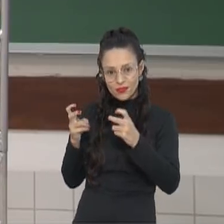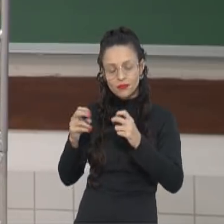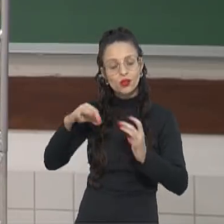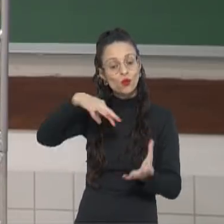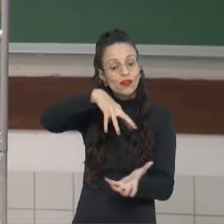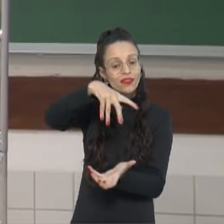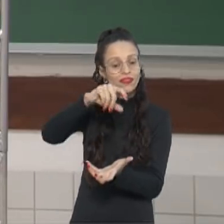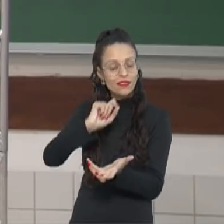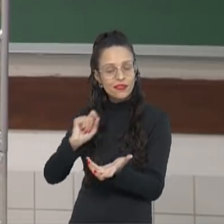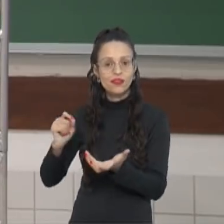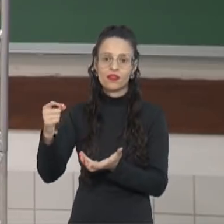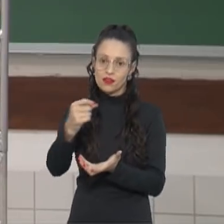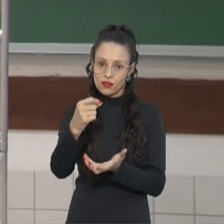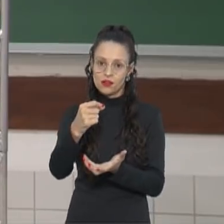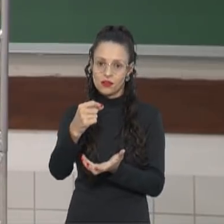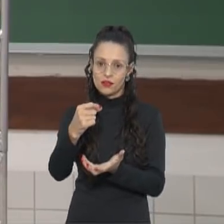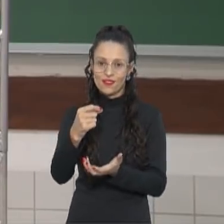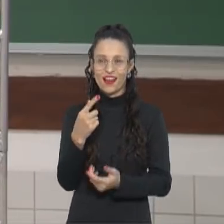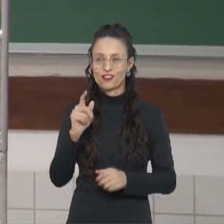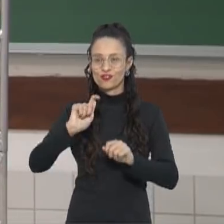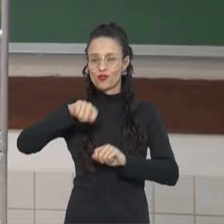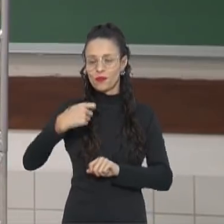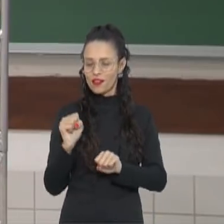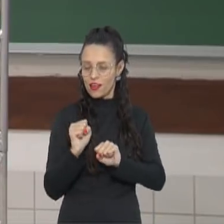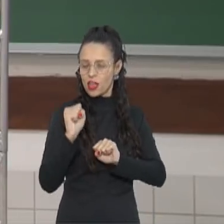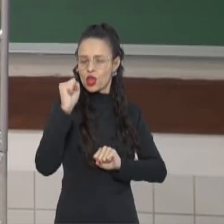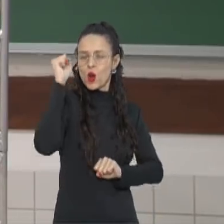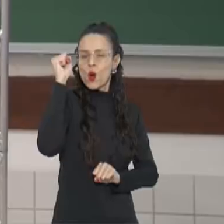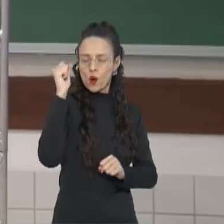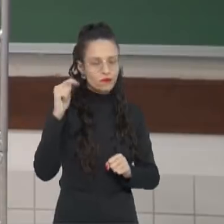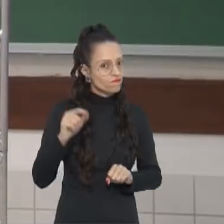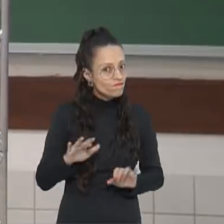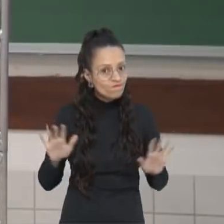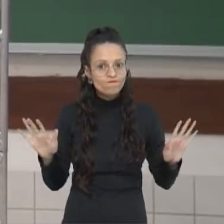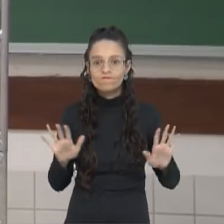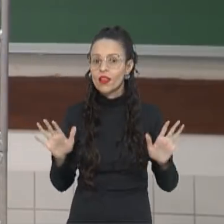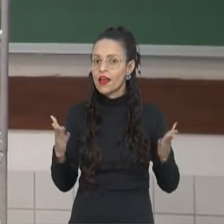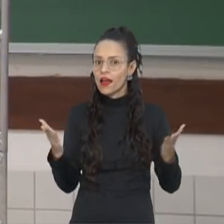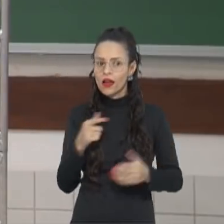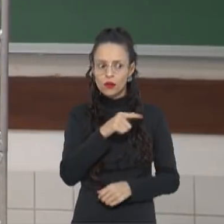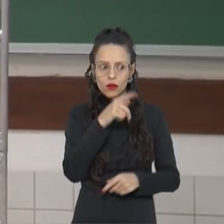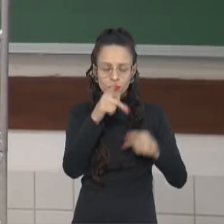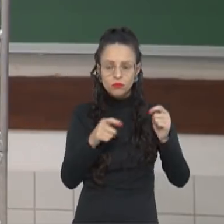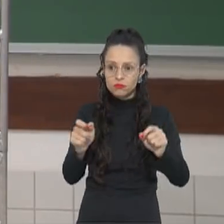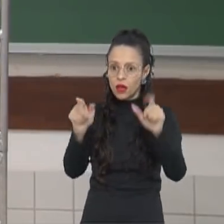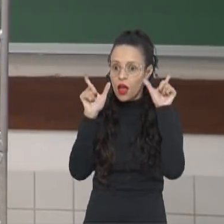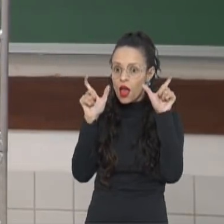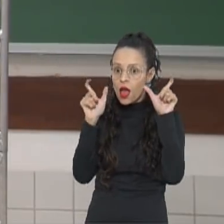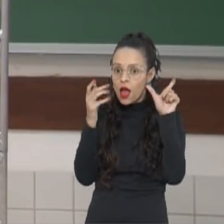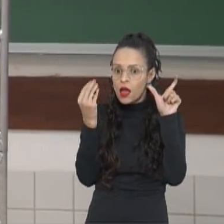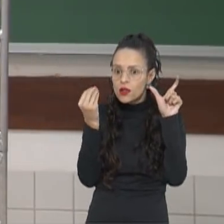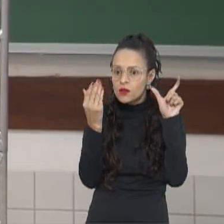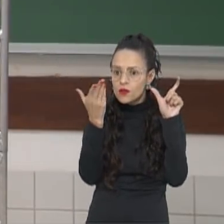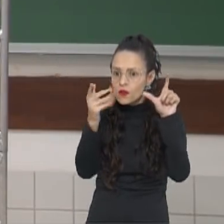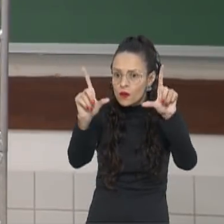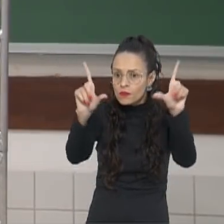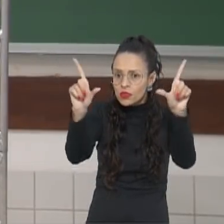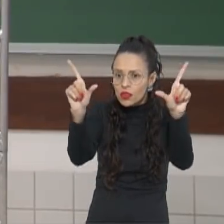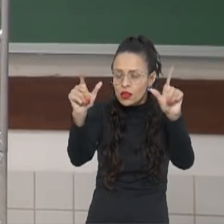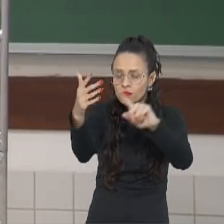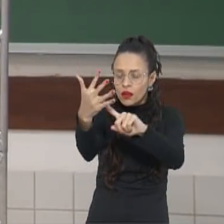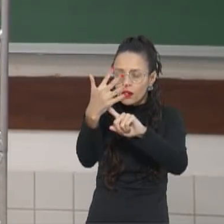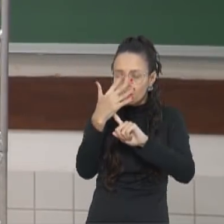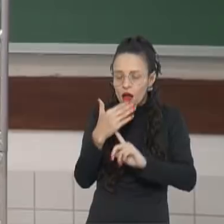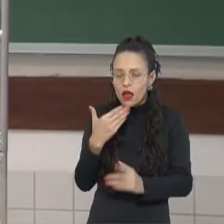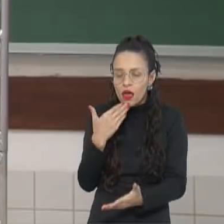mundo. Então, os atos heróicos, como sempre se retratava antes, agora a população tinha acesso ao vivo às imagens reais